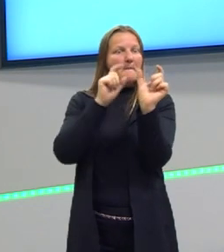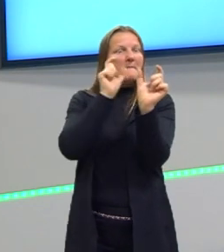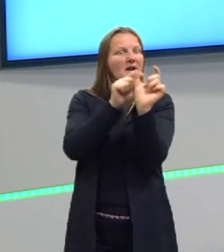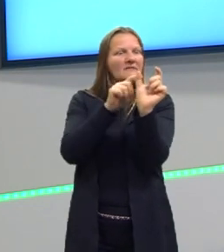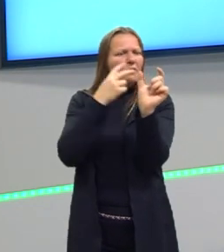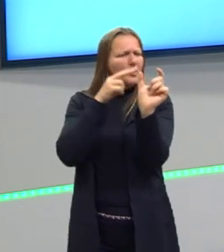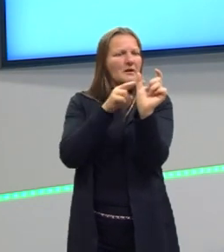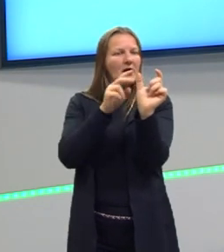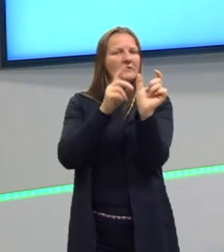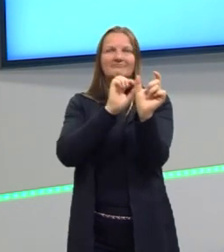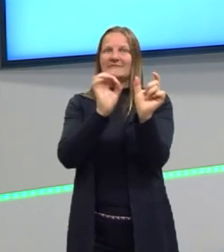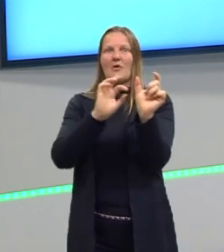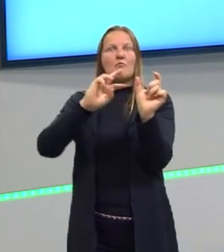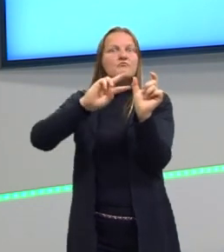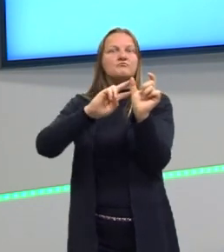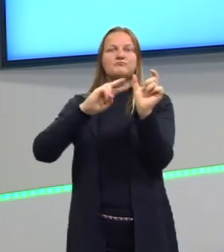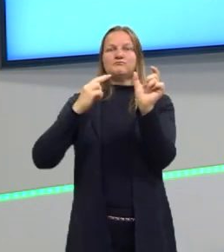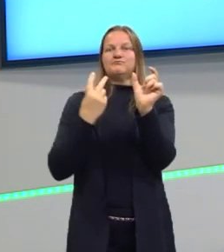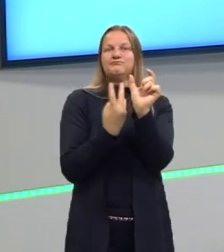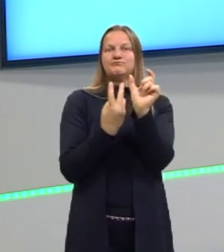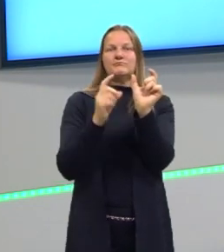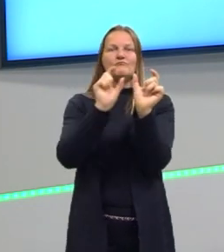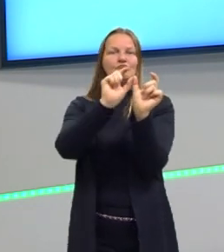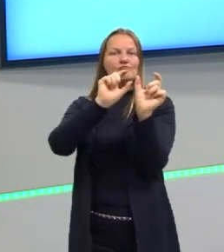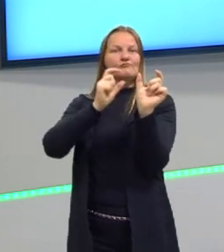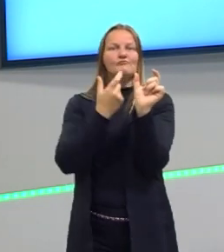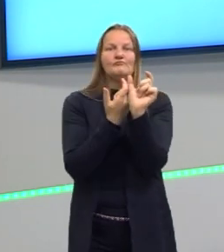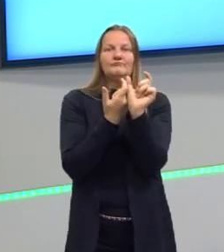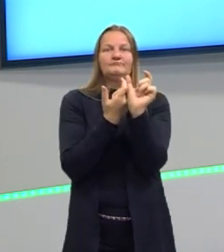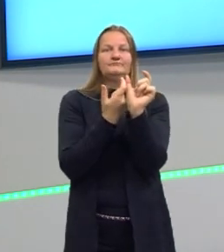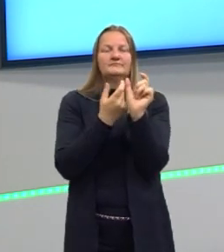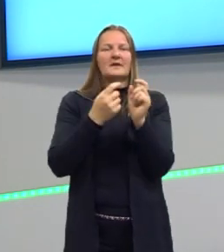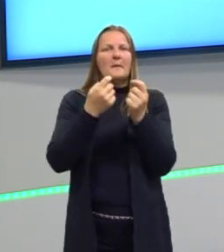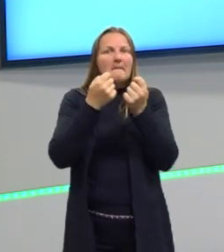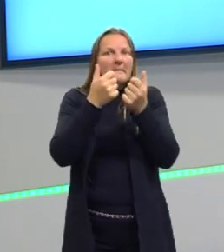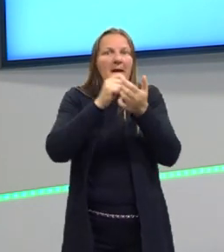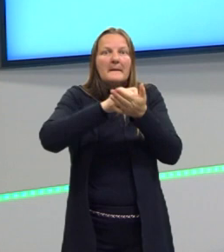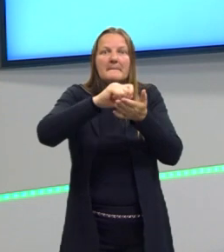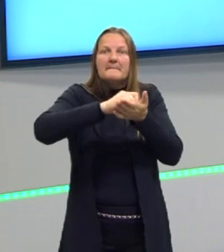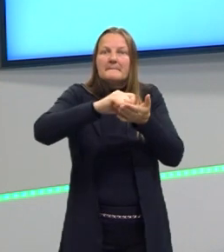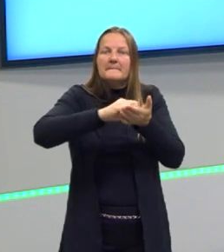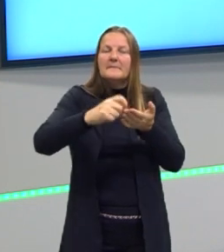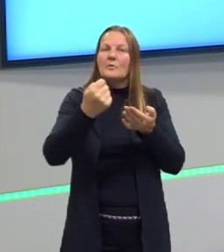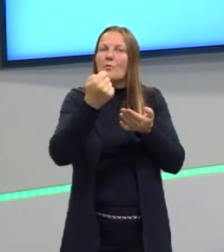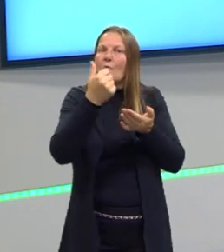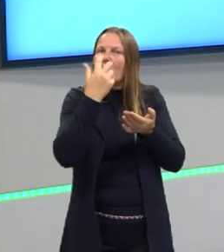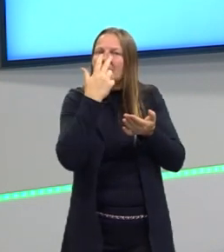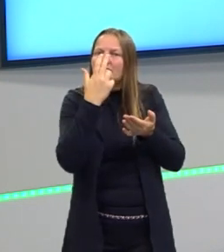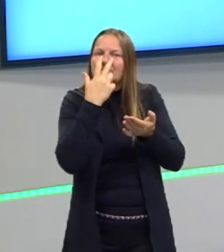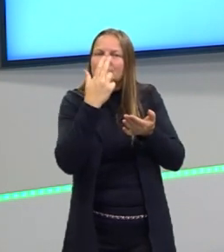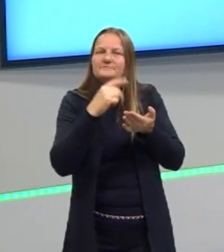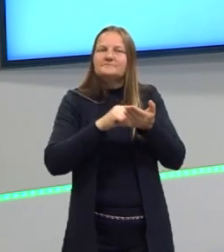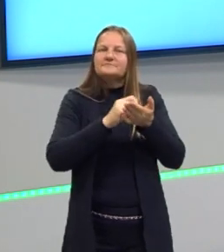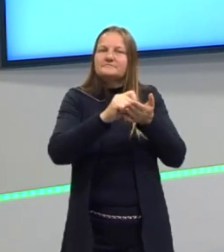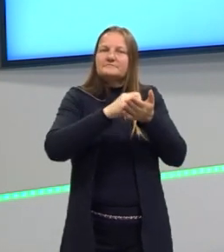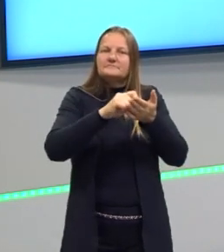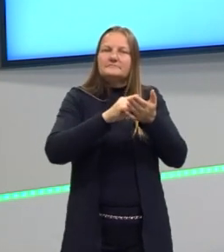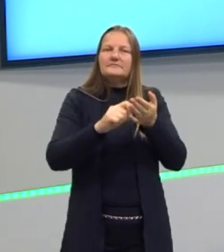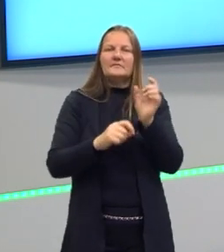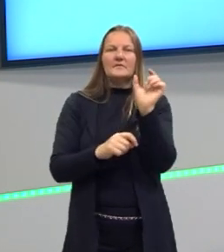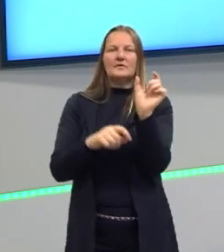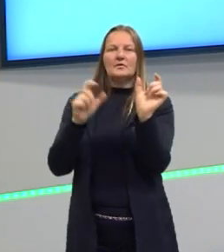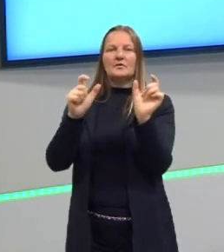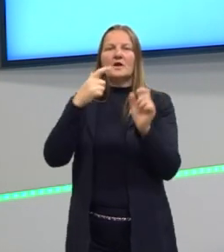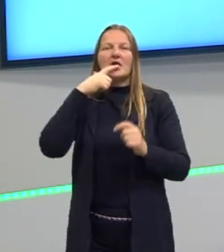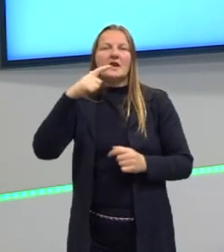porque gente porque eles possuem características o meliante os cognatos eles por exemplo entre os